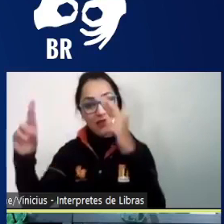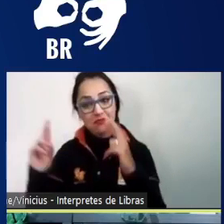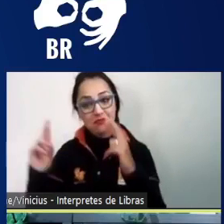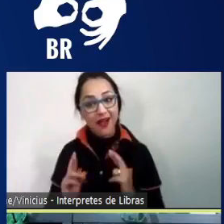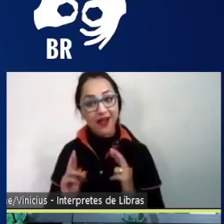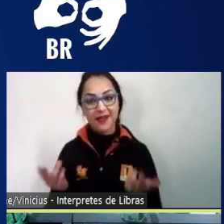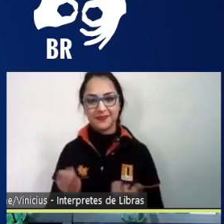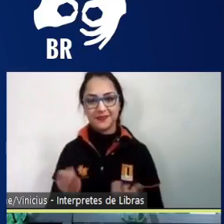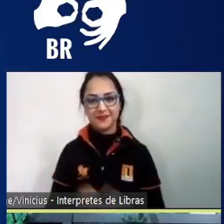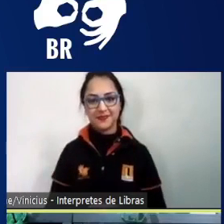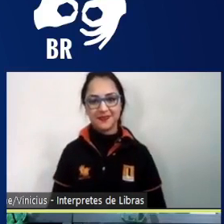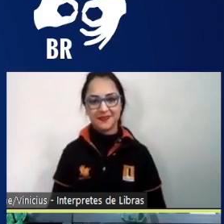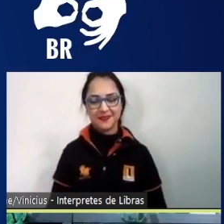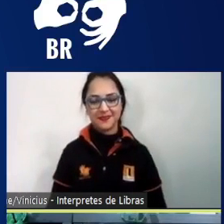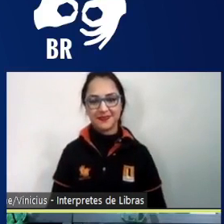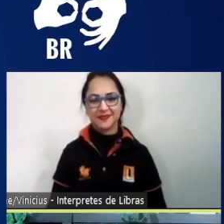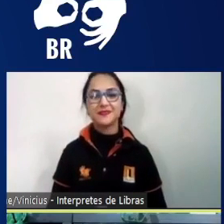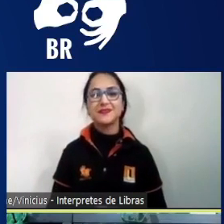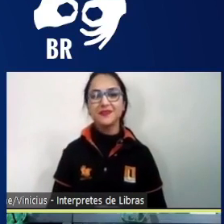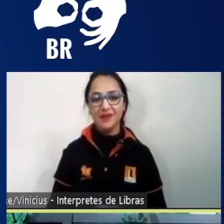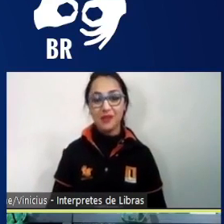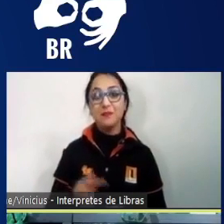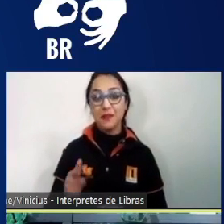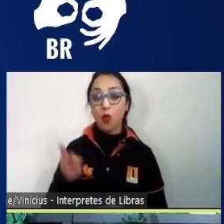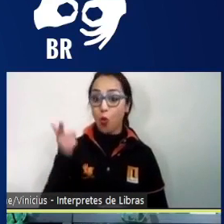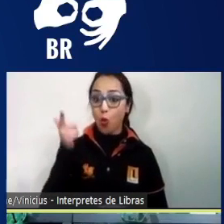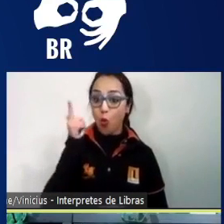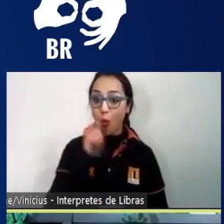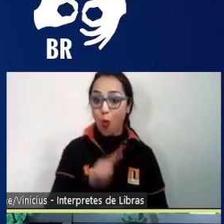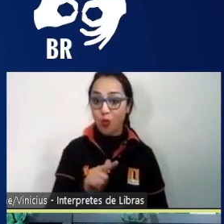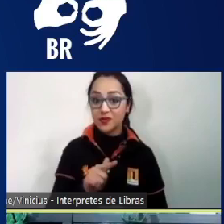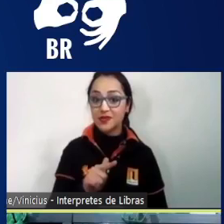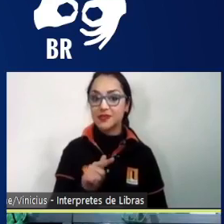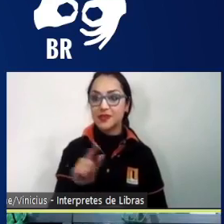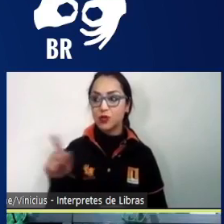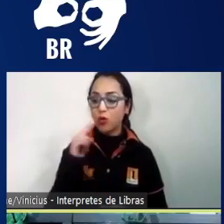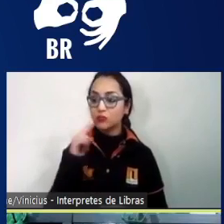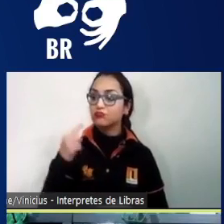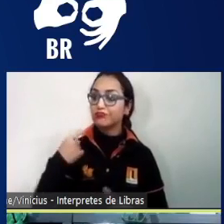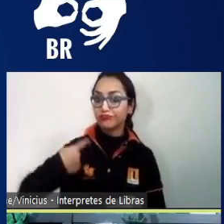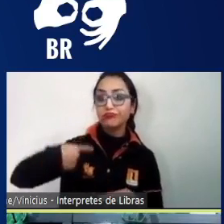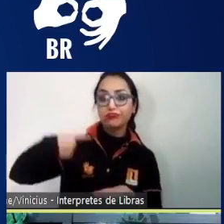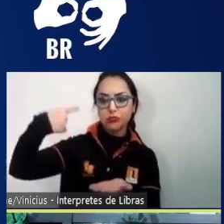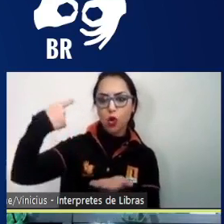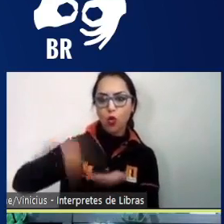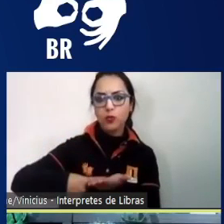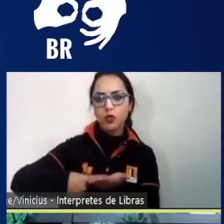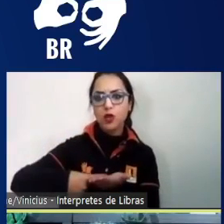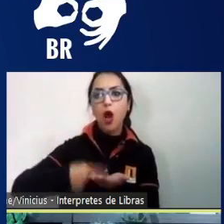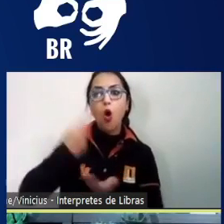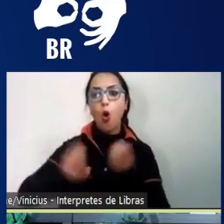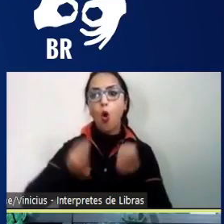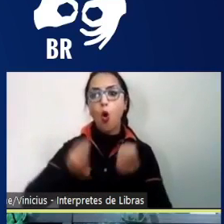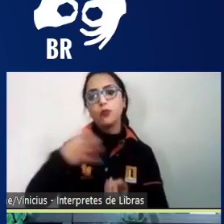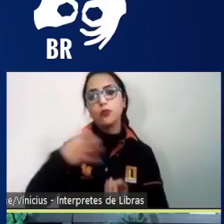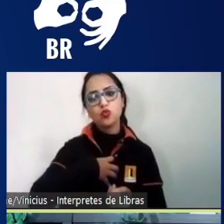e sim, desenvolvendo a forma que vai acontecer esse processo de inclusão.